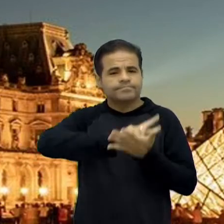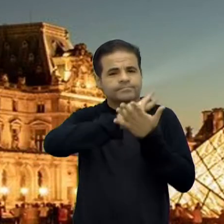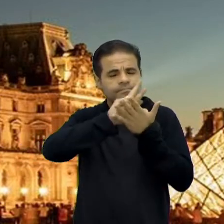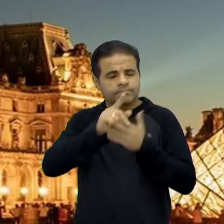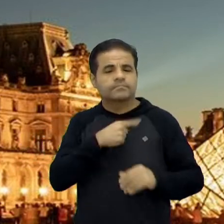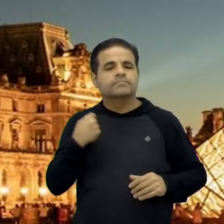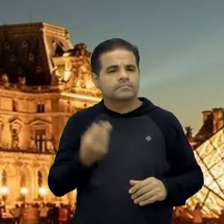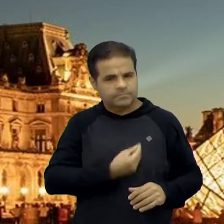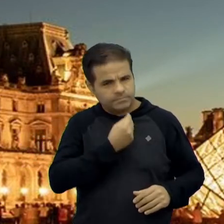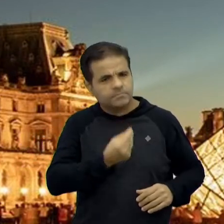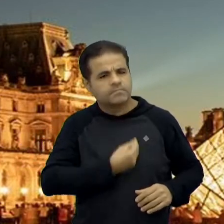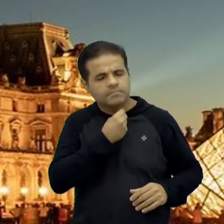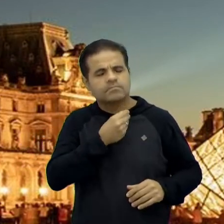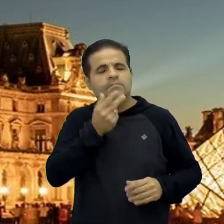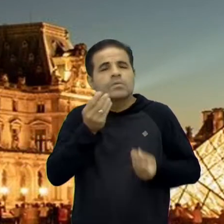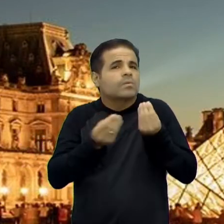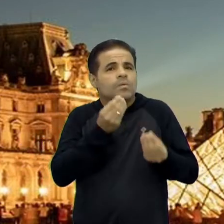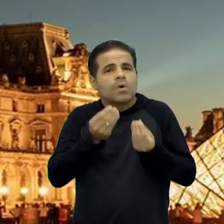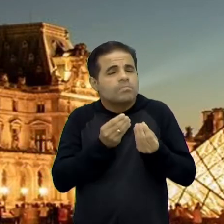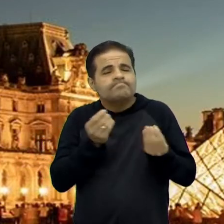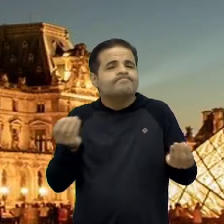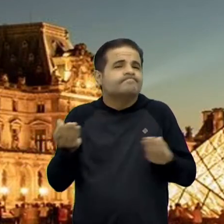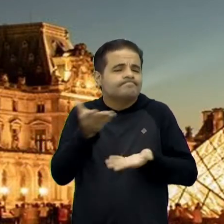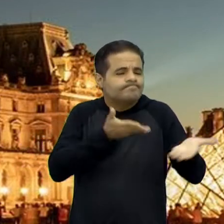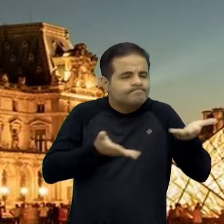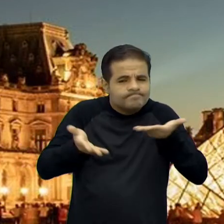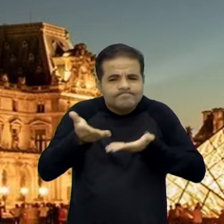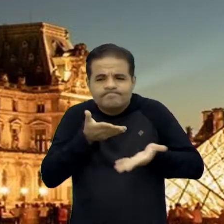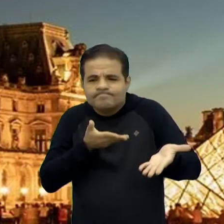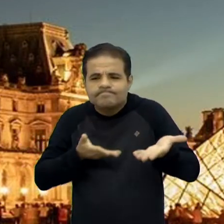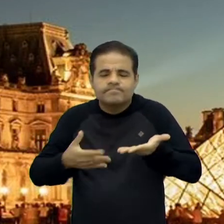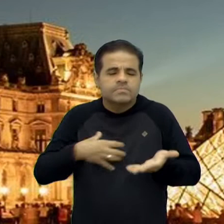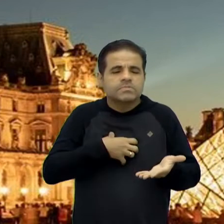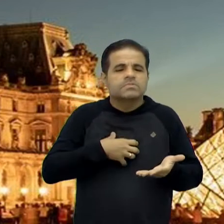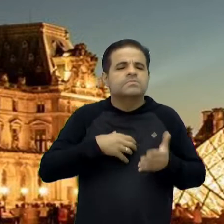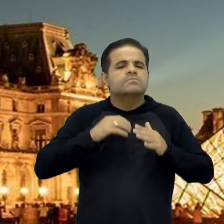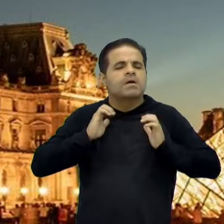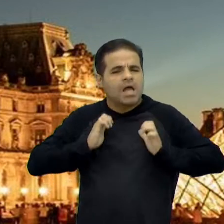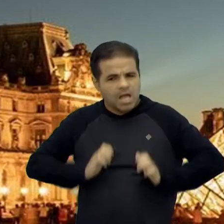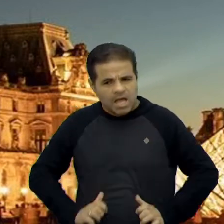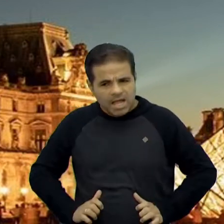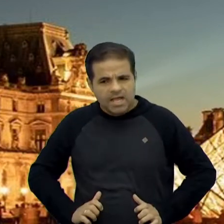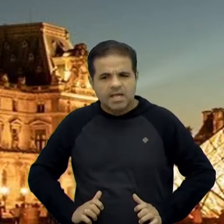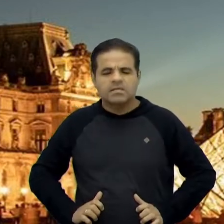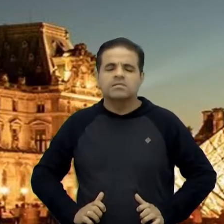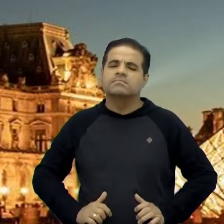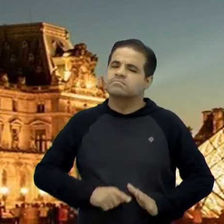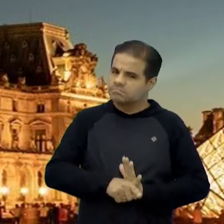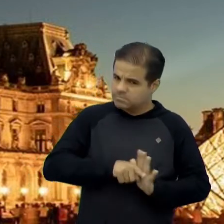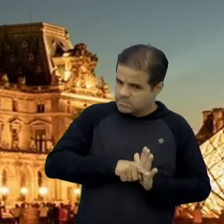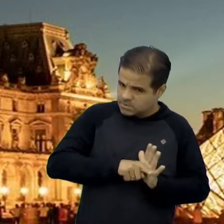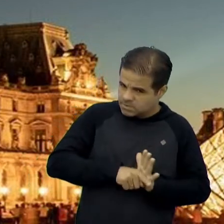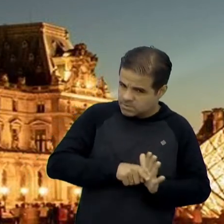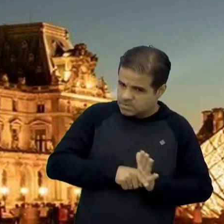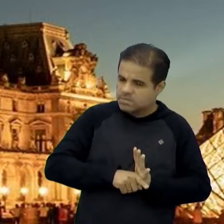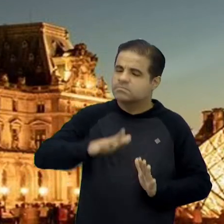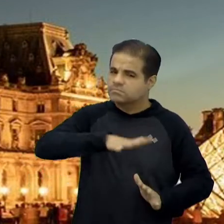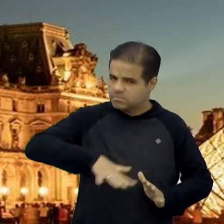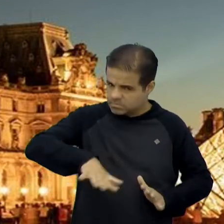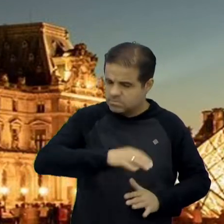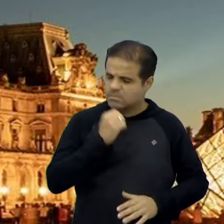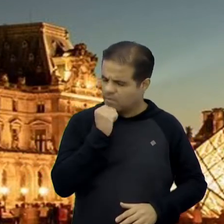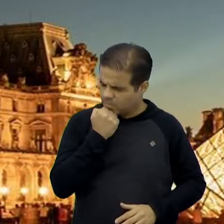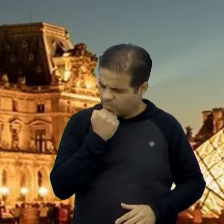da nossa vida, né, como que a gente se relaciona? De forma ética, através da pesquisa, existe sim um campo